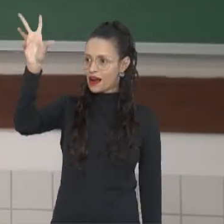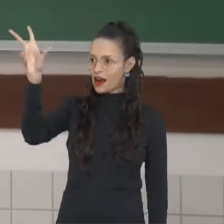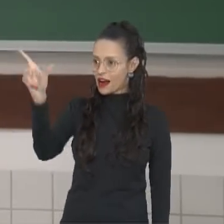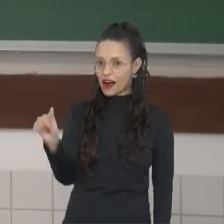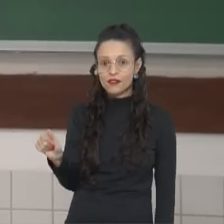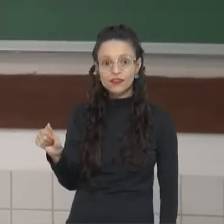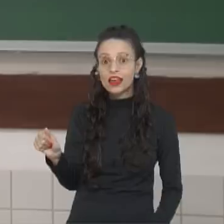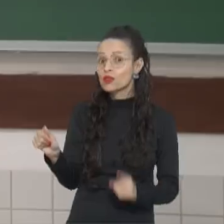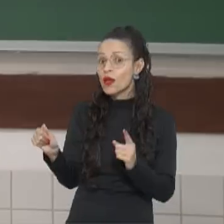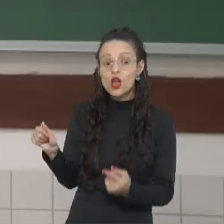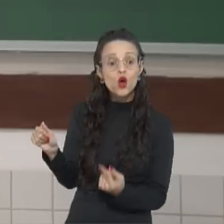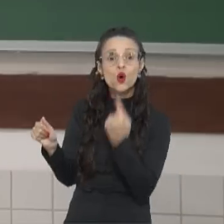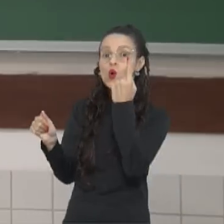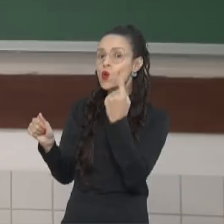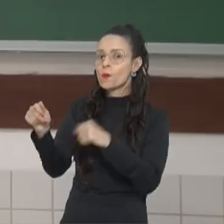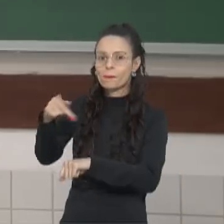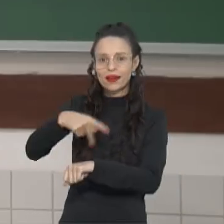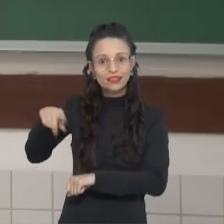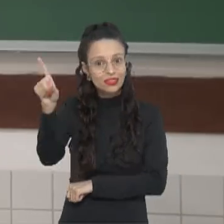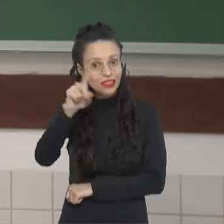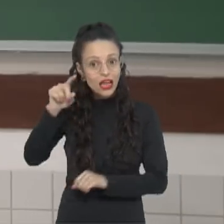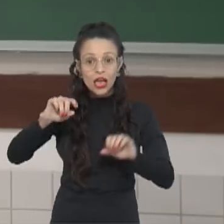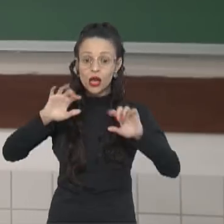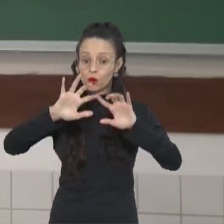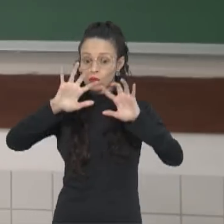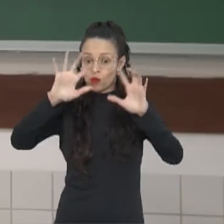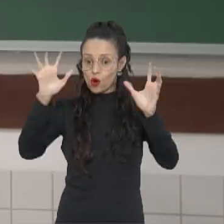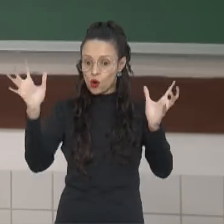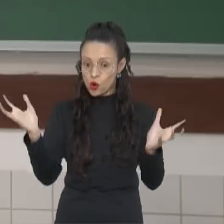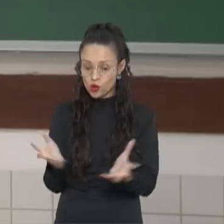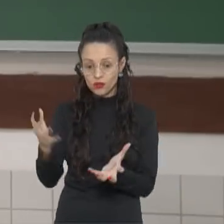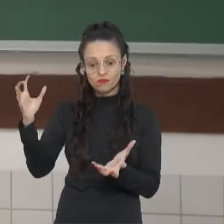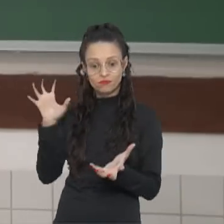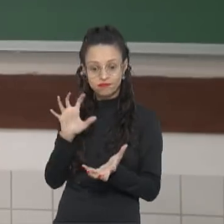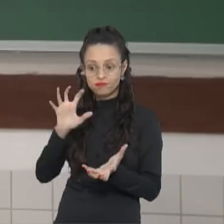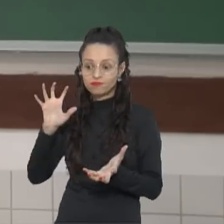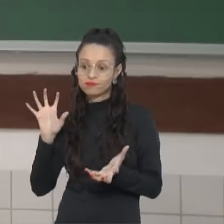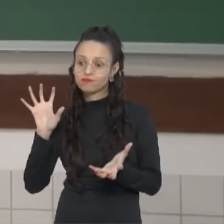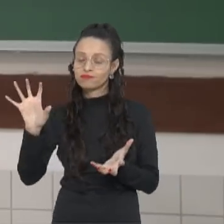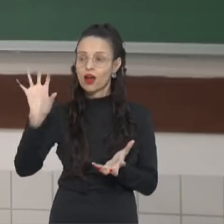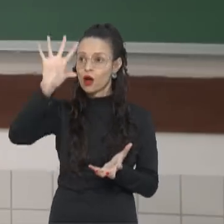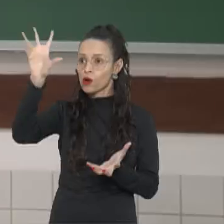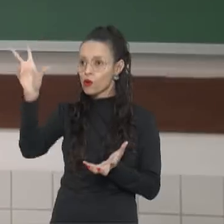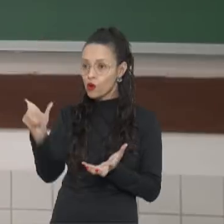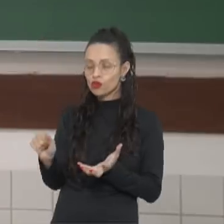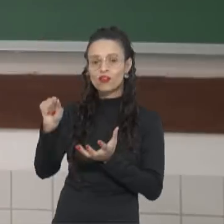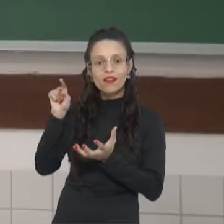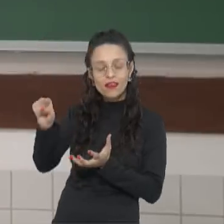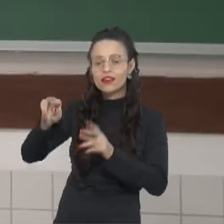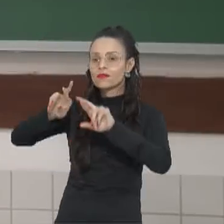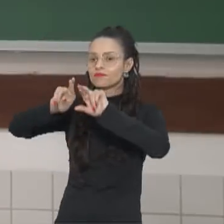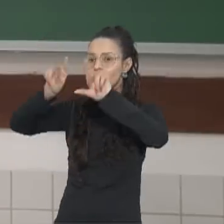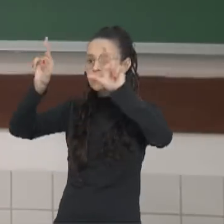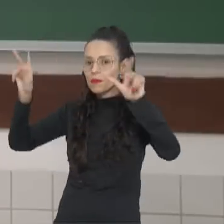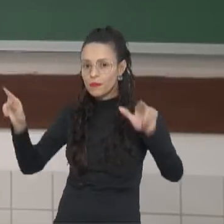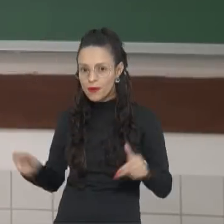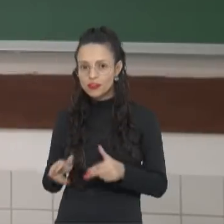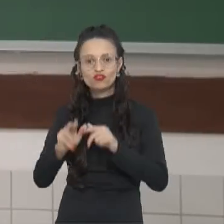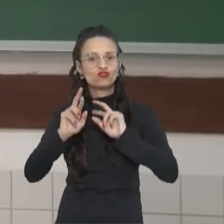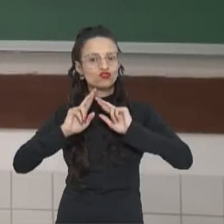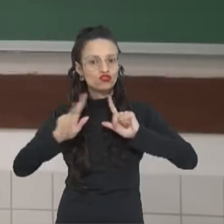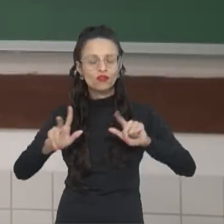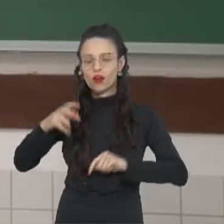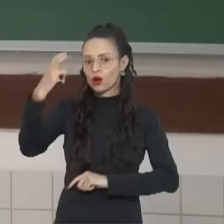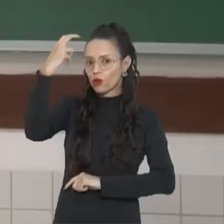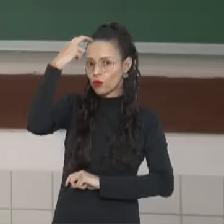não está falando de um país, estamos falando de um continente, com muitas etnias diferentes, com muitas culturas diferentes,